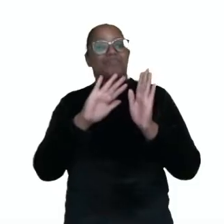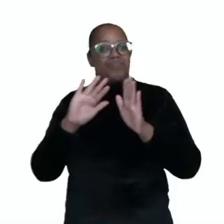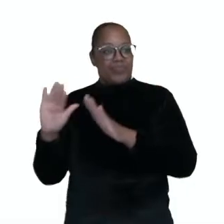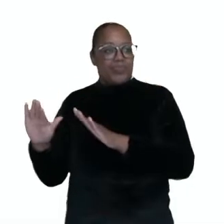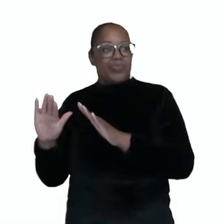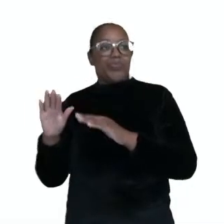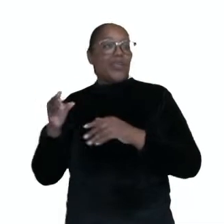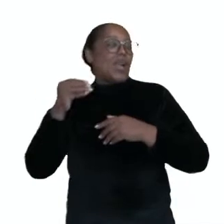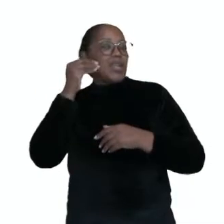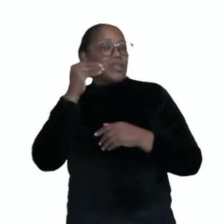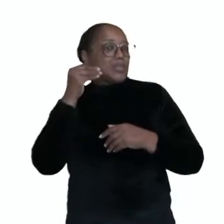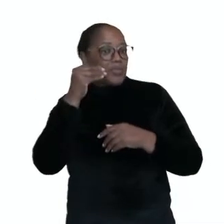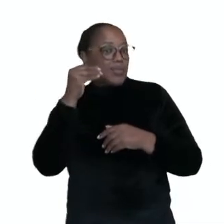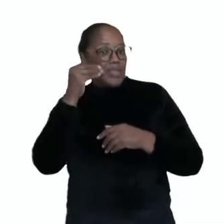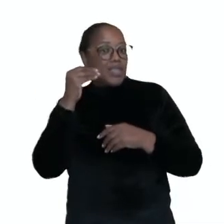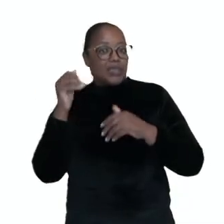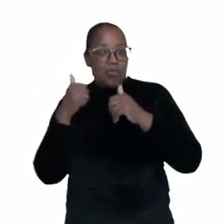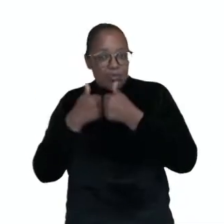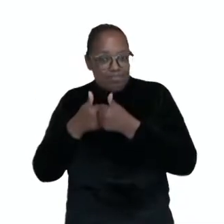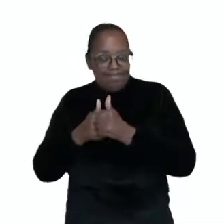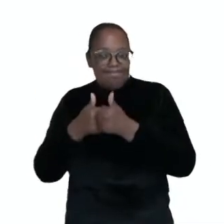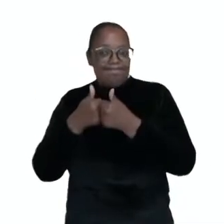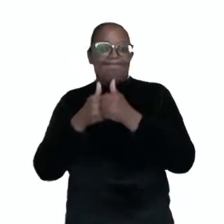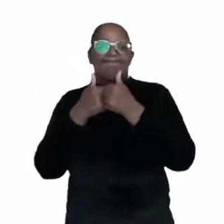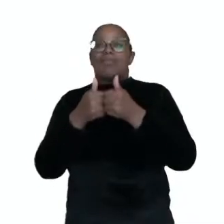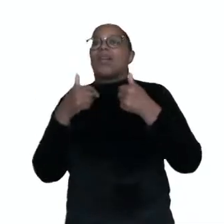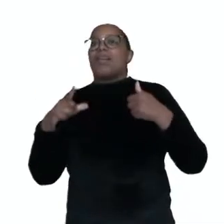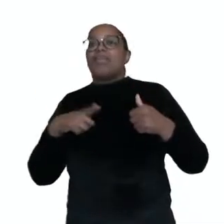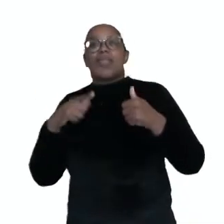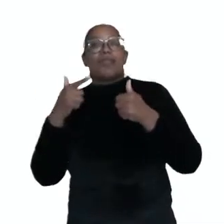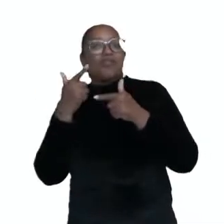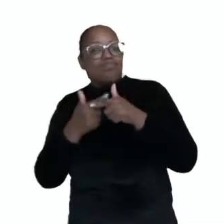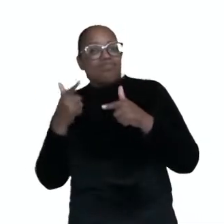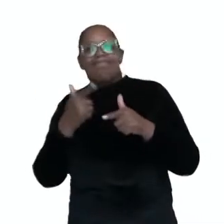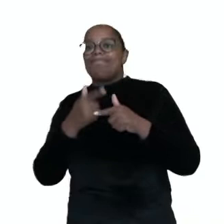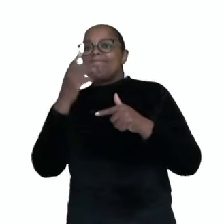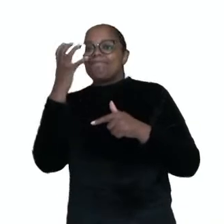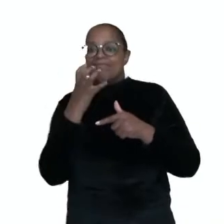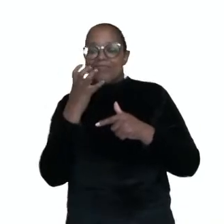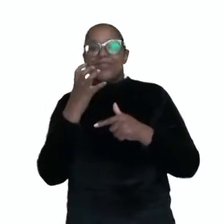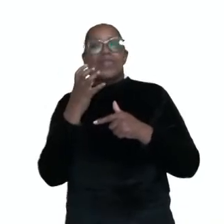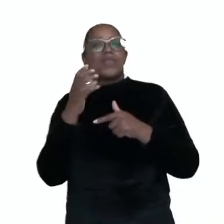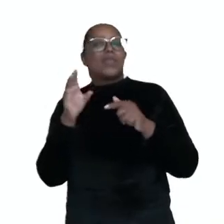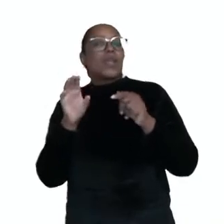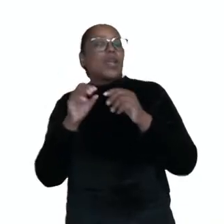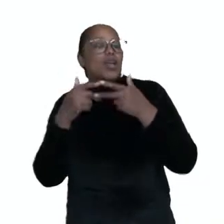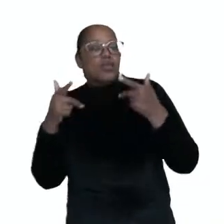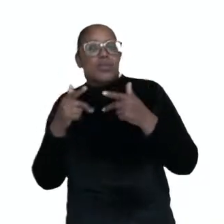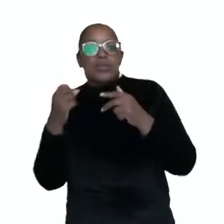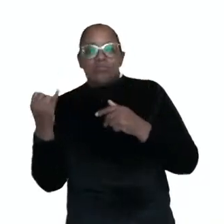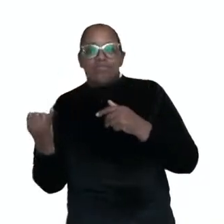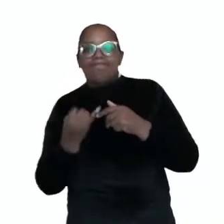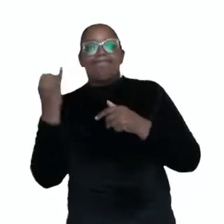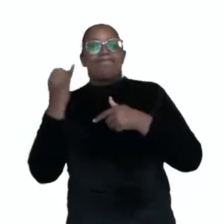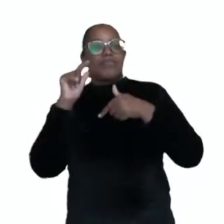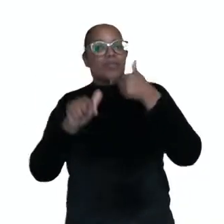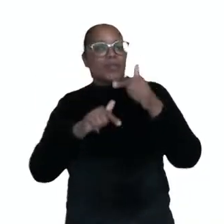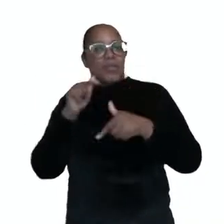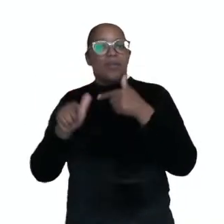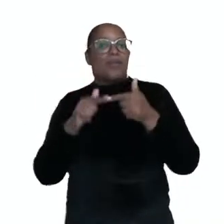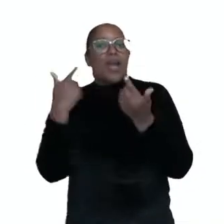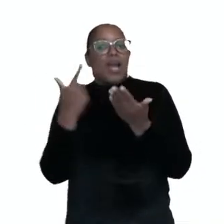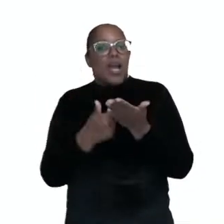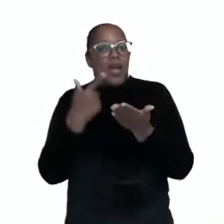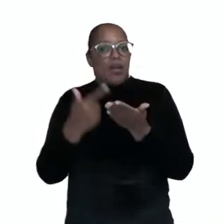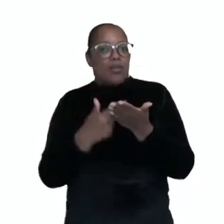Então, a sua experiência como perseguida influenciou profundamente a sua obra. Seu principal trabalho é um livro que chama As